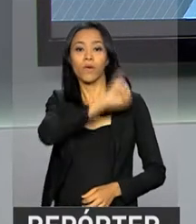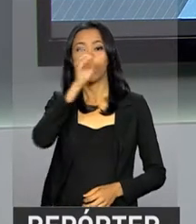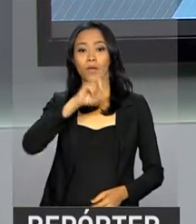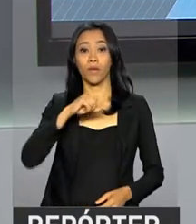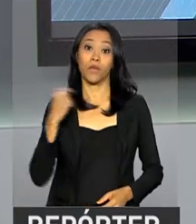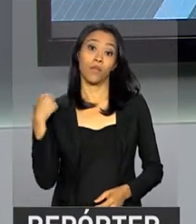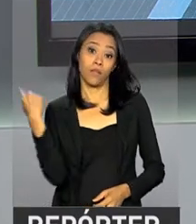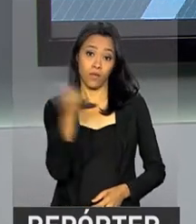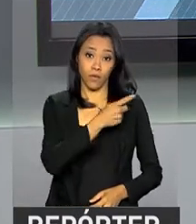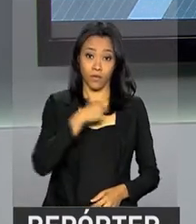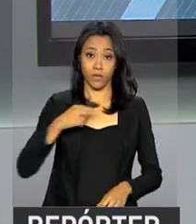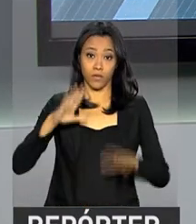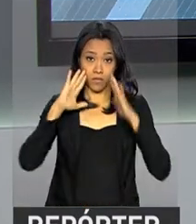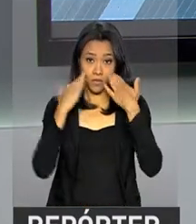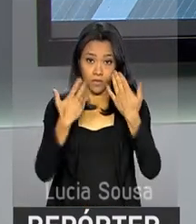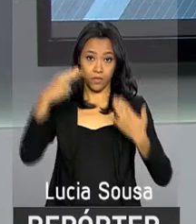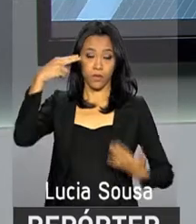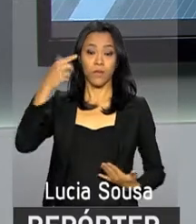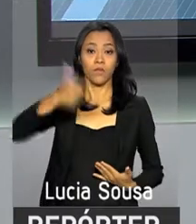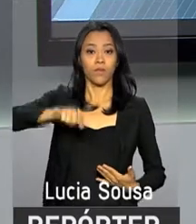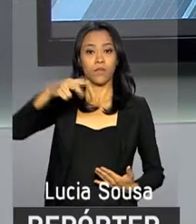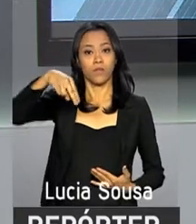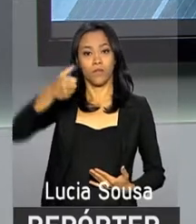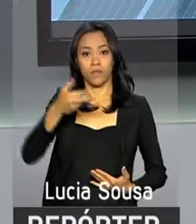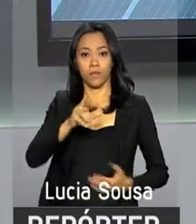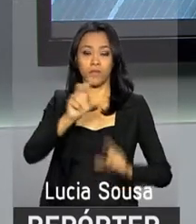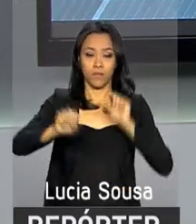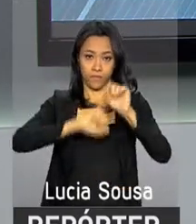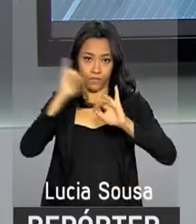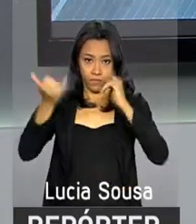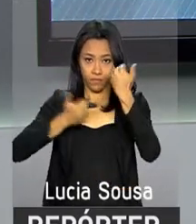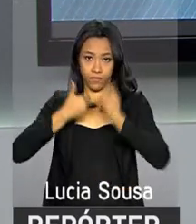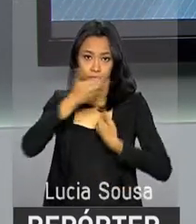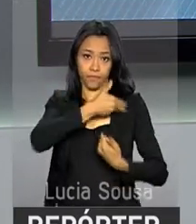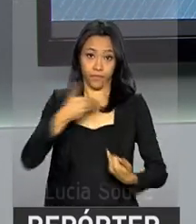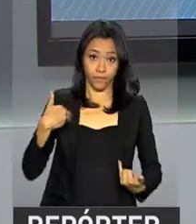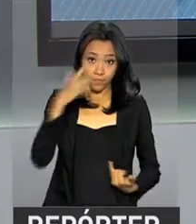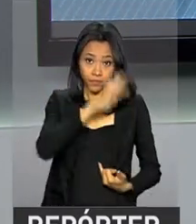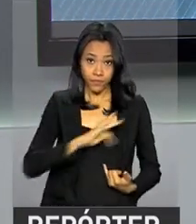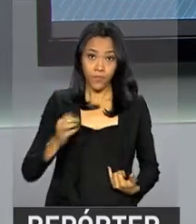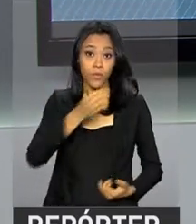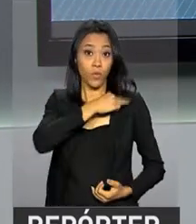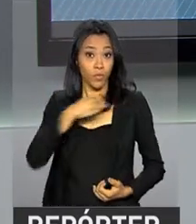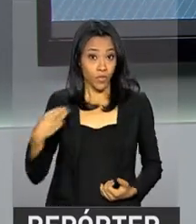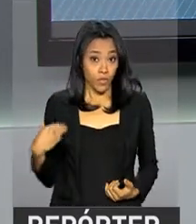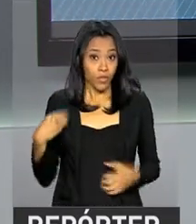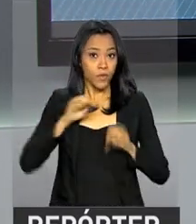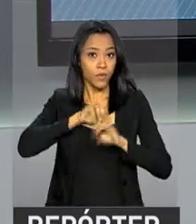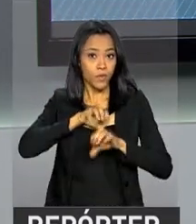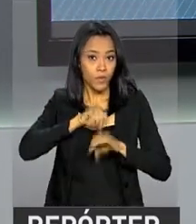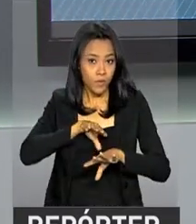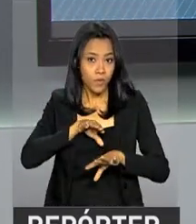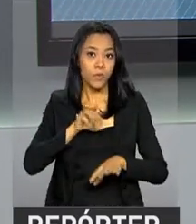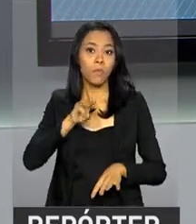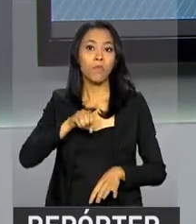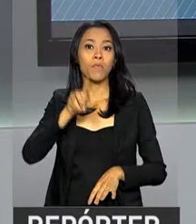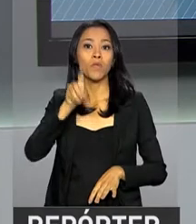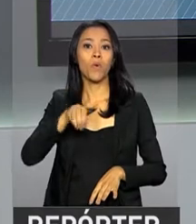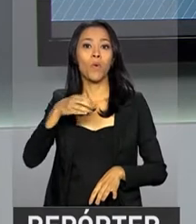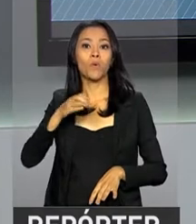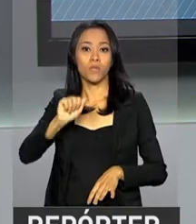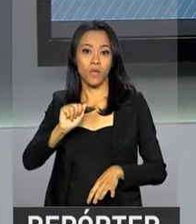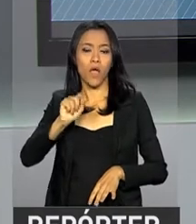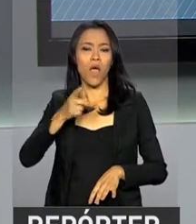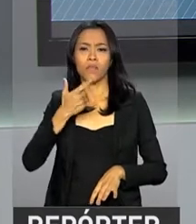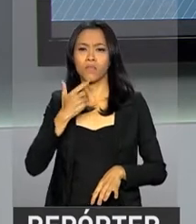Olá, voltamos agora com o repórter NBR e as notícias do governo federal. O ministro da Educação, Mendonça Filho, anuncia daqui a pouco a